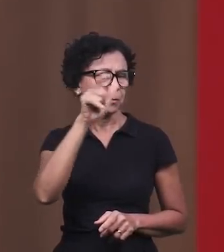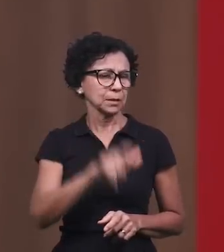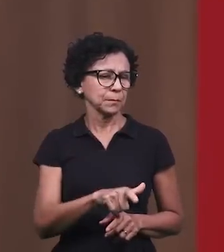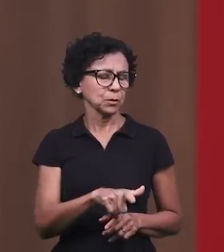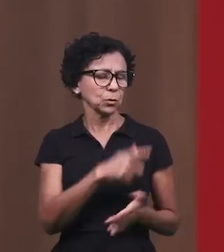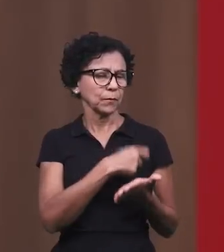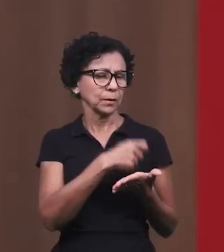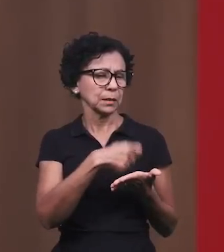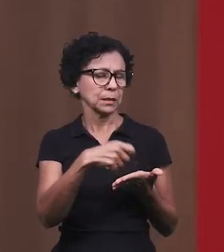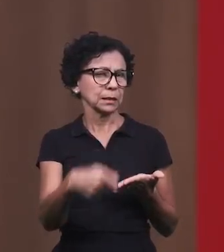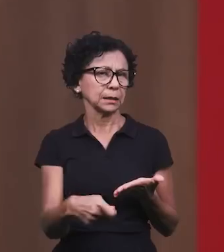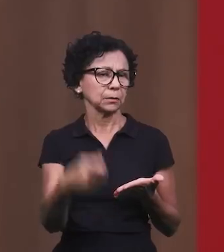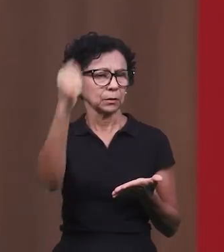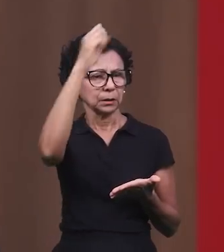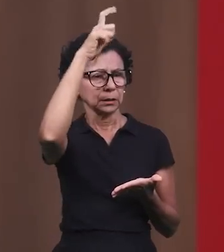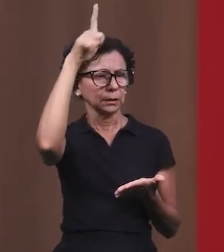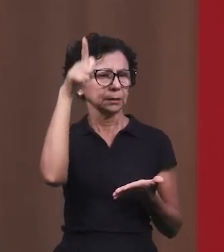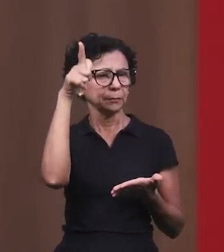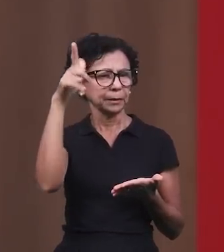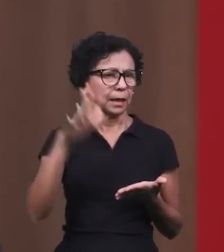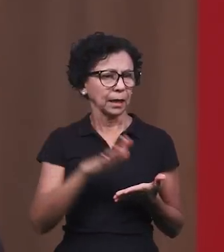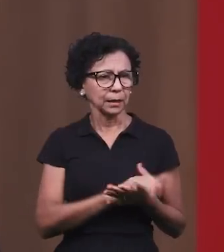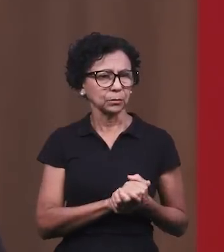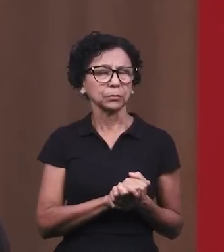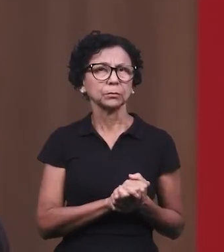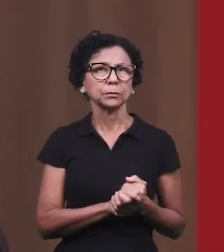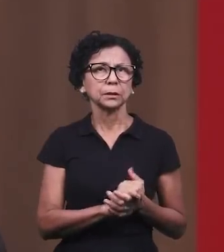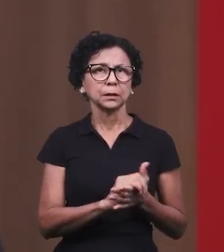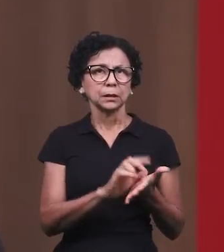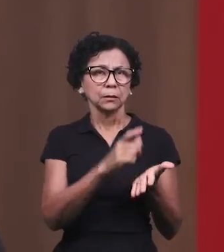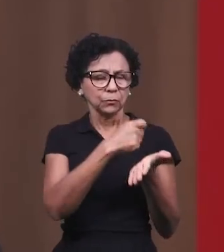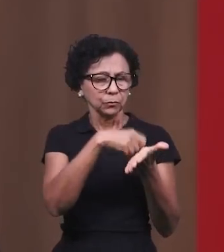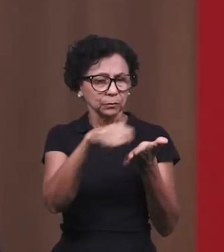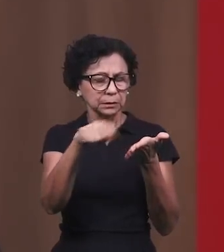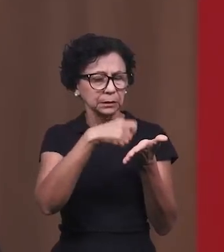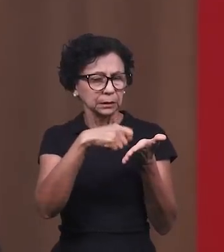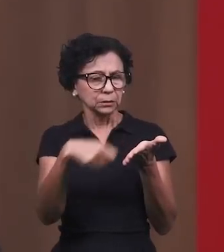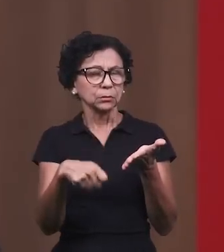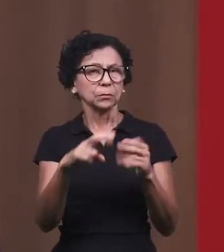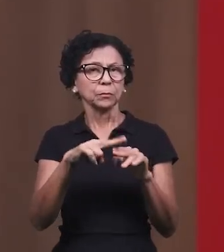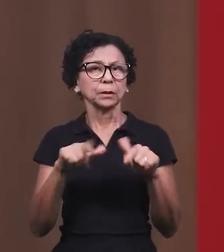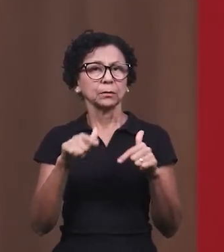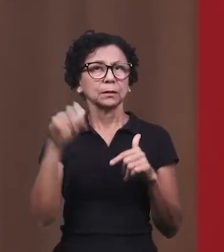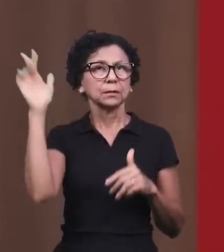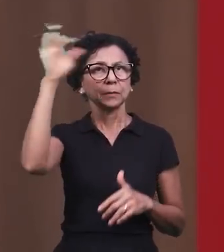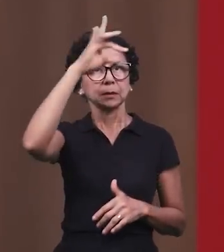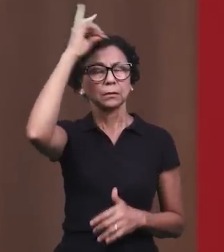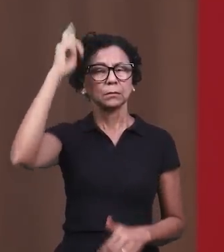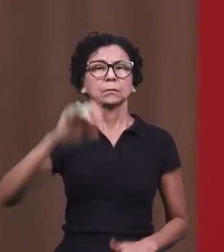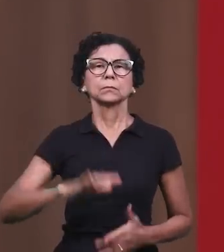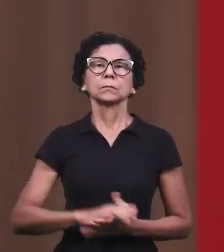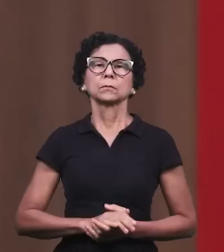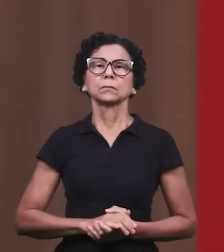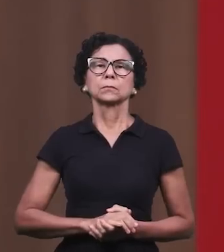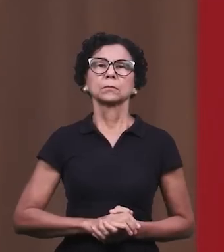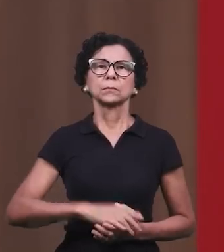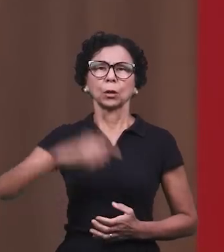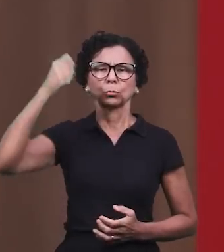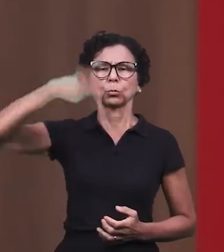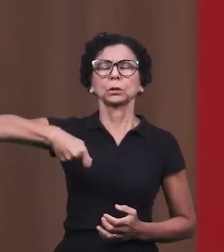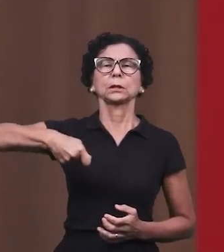Santo inspirou. Não foi inspirado, foi colocado, catalogado aqui, colocado aqui pelo Espírito Santo, com autoridade dada